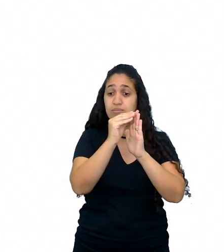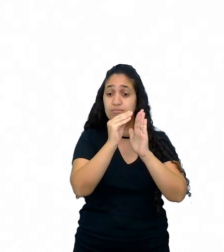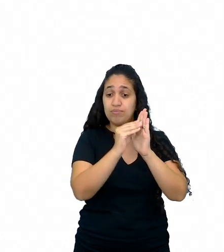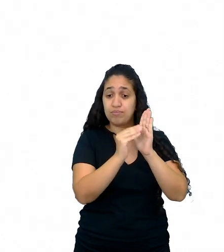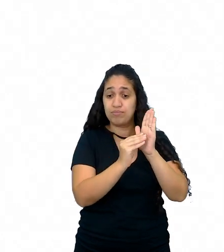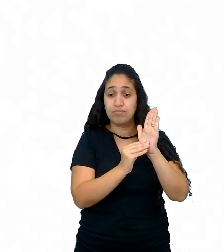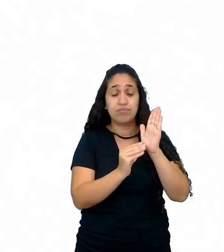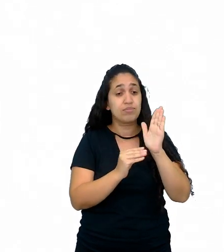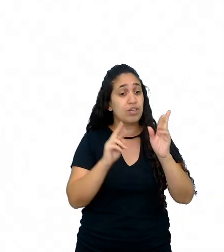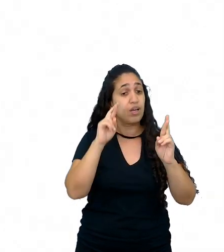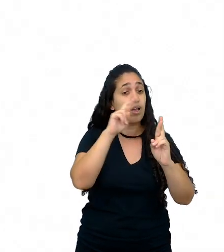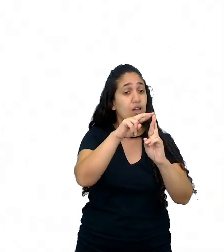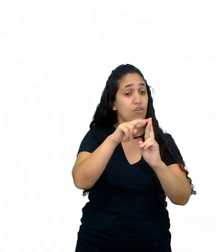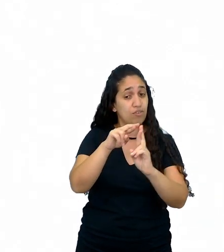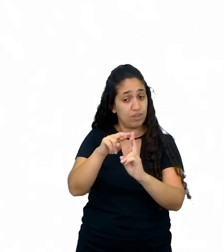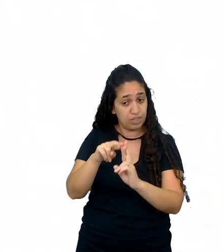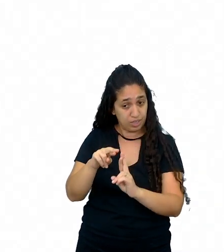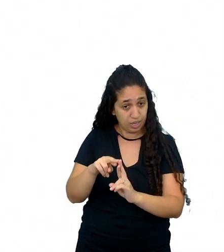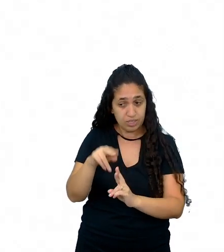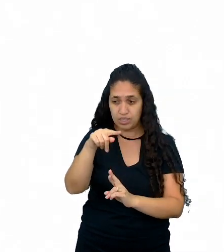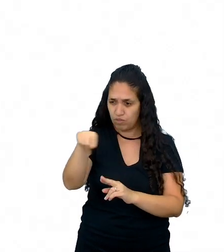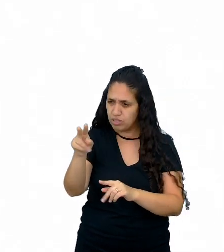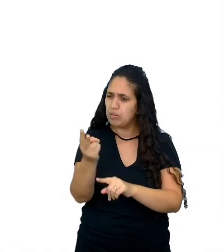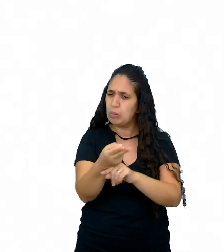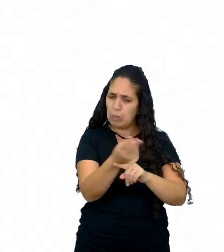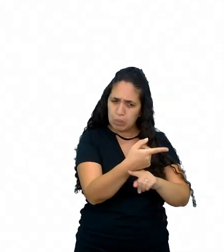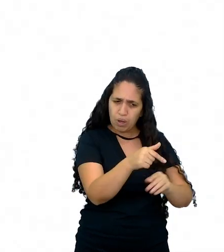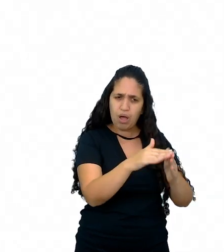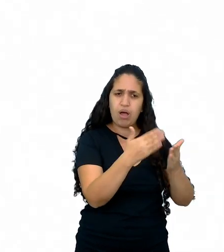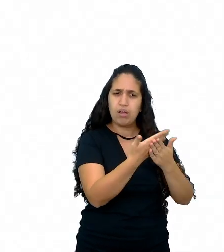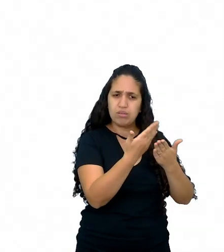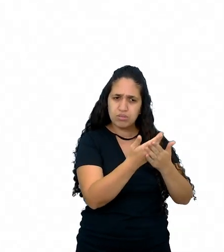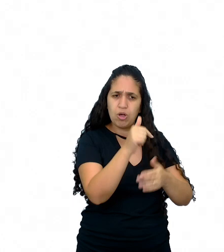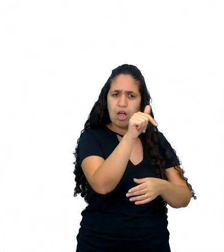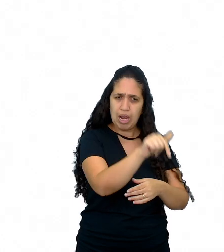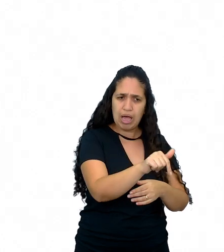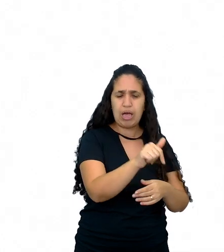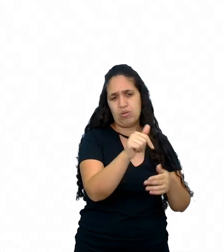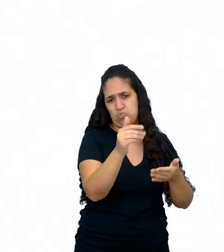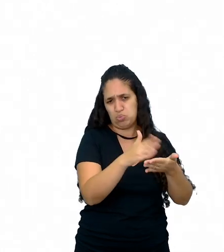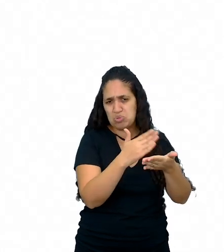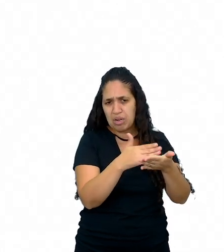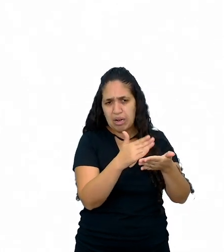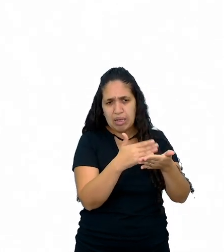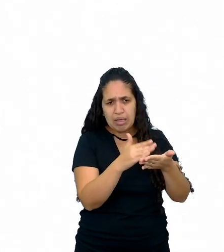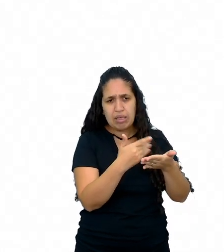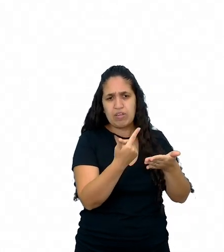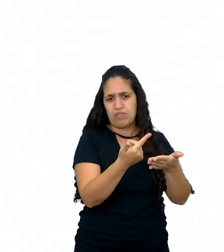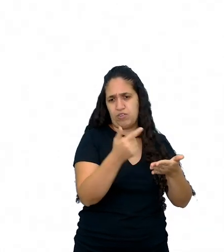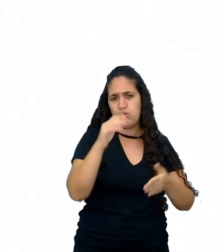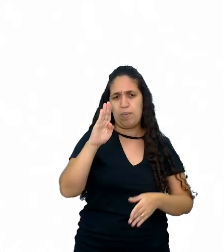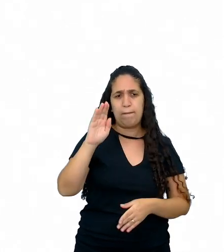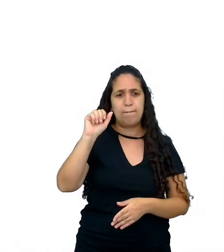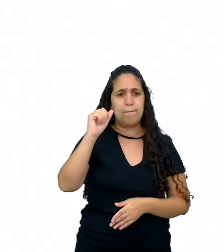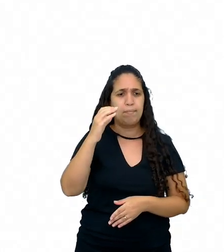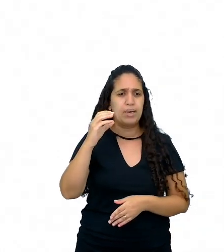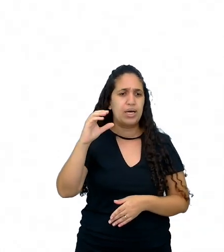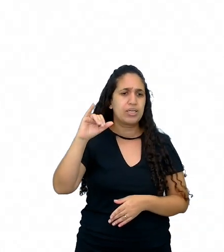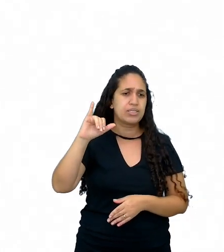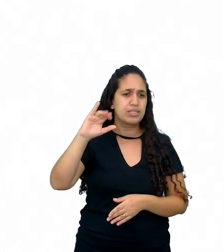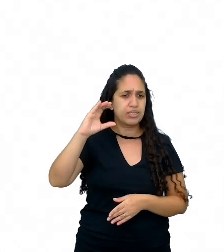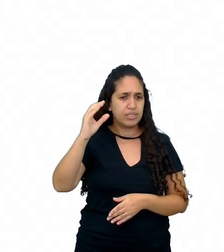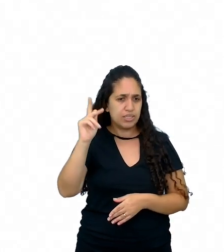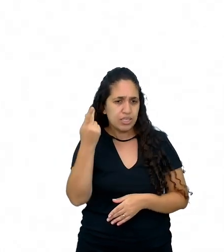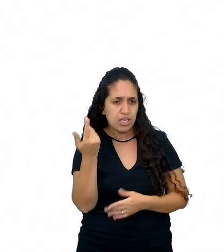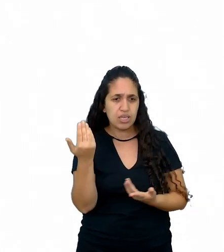referenciais. Procurem aí nas vossas escolas, se vocês têm um livro da Lilian Bassini, do Morin, ele é um